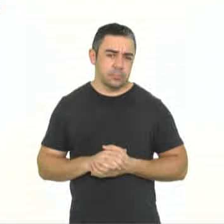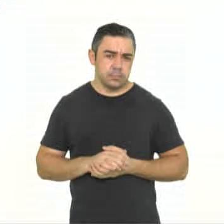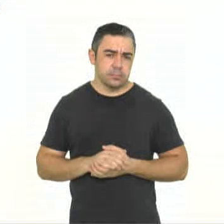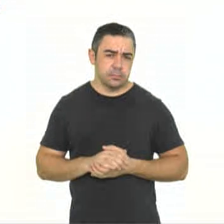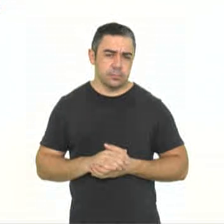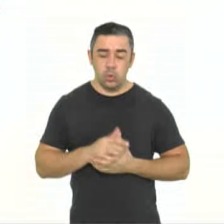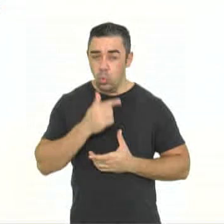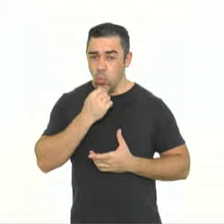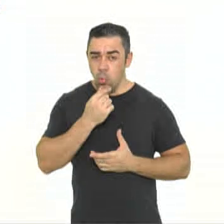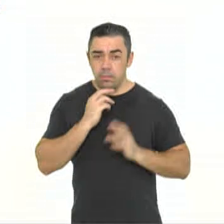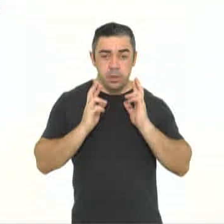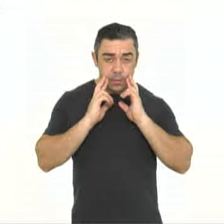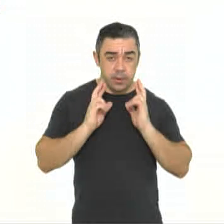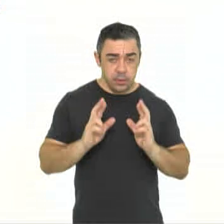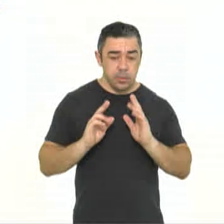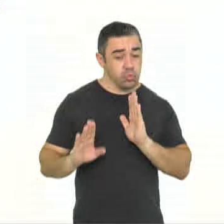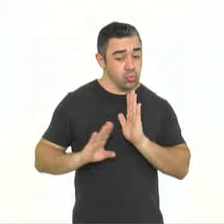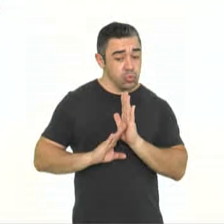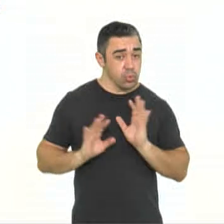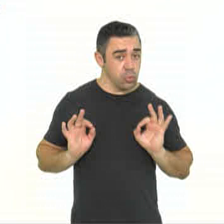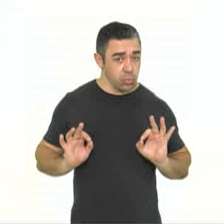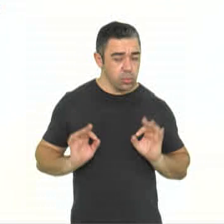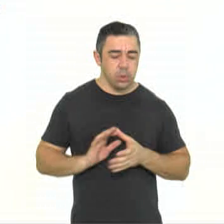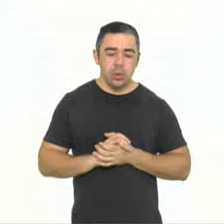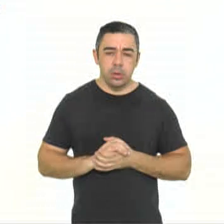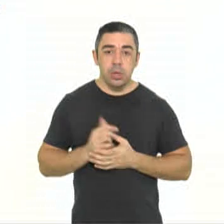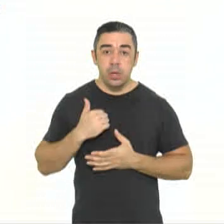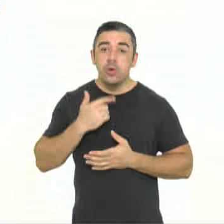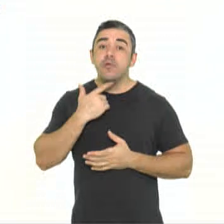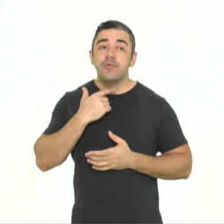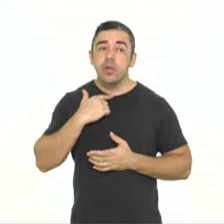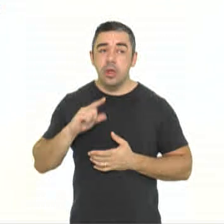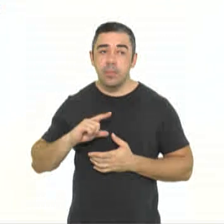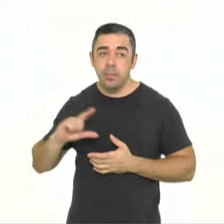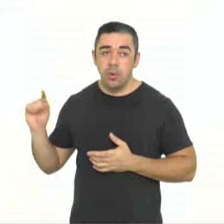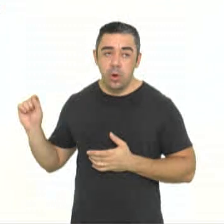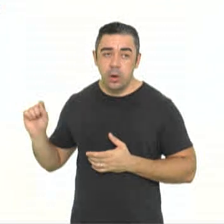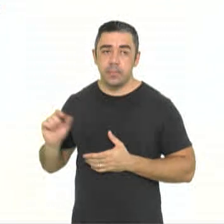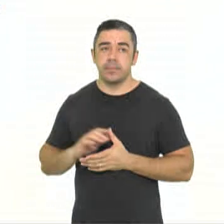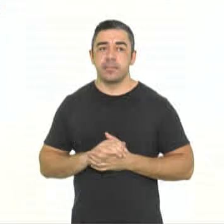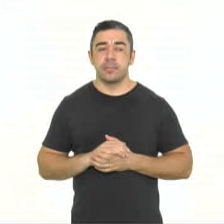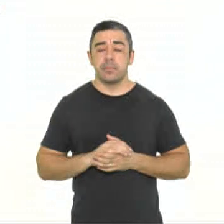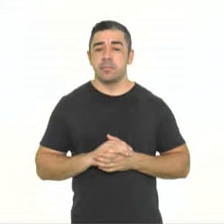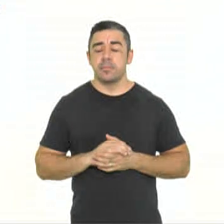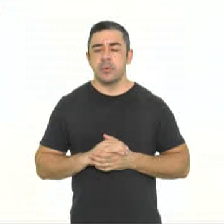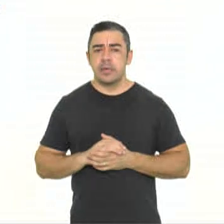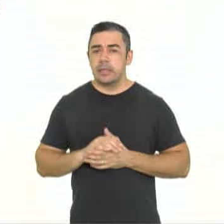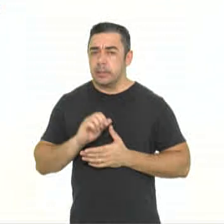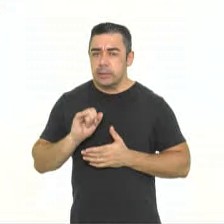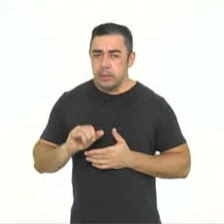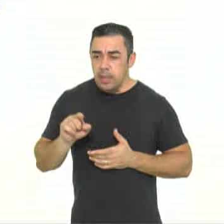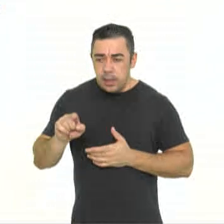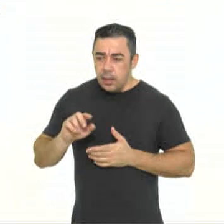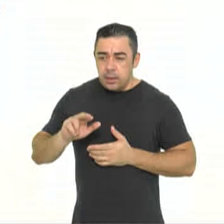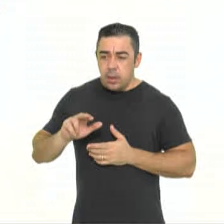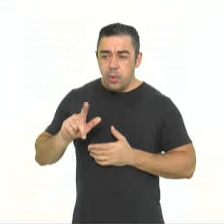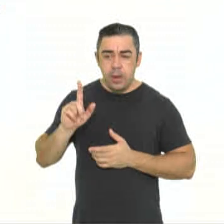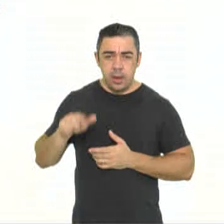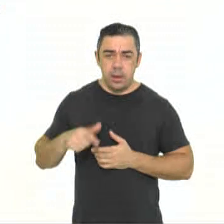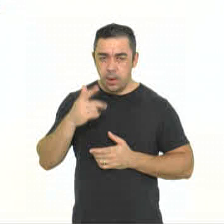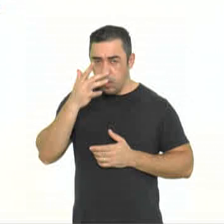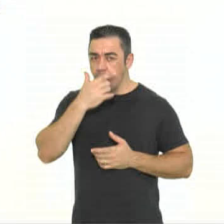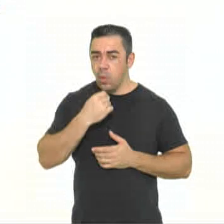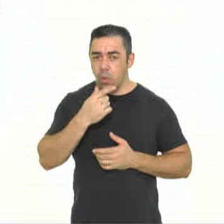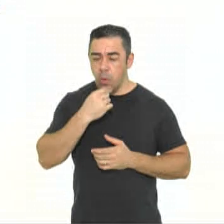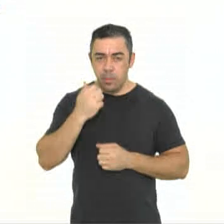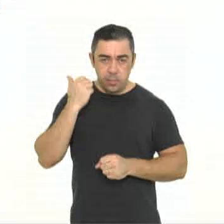Foi cheio de respeito que o vi chegar. Tive vontade de ir-me embora. Mesmo se não fosse ele o discípulo,